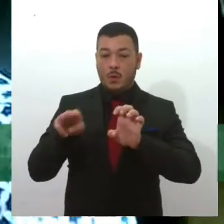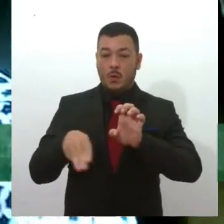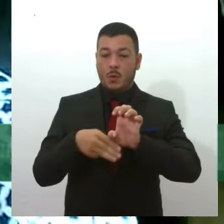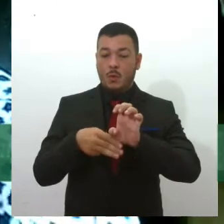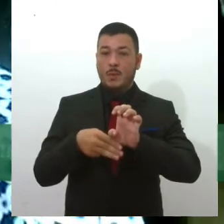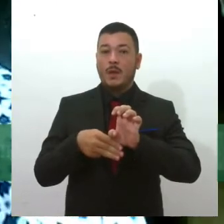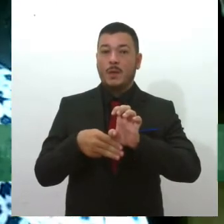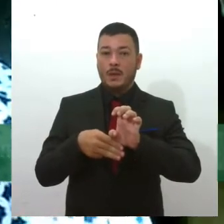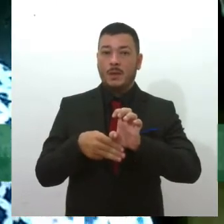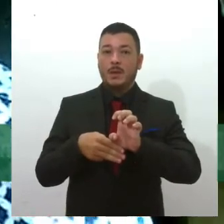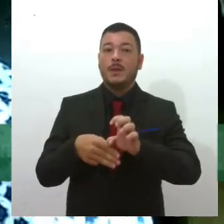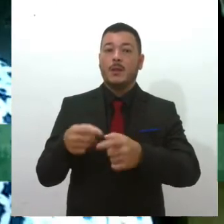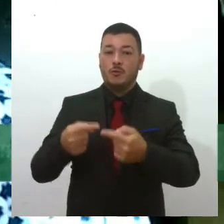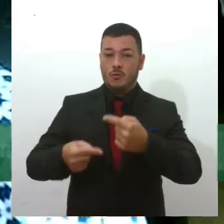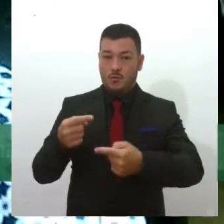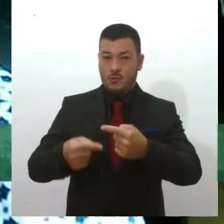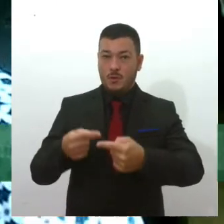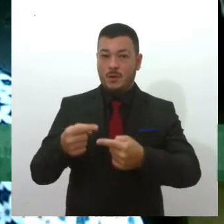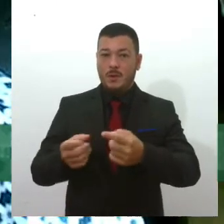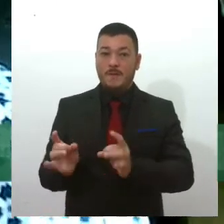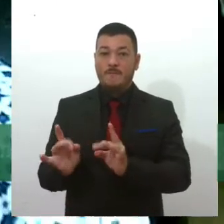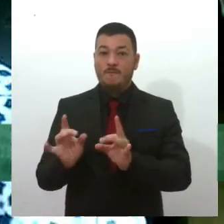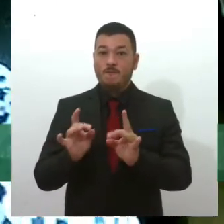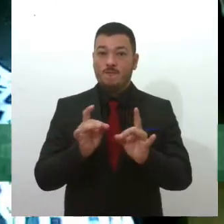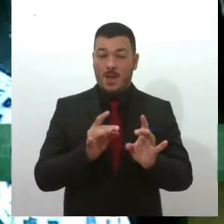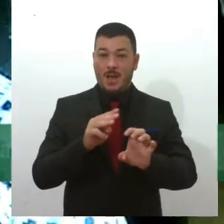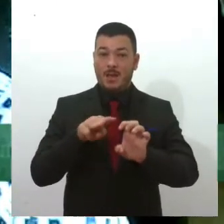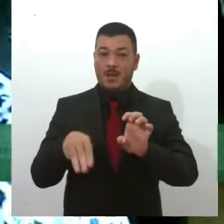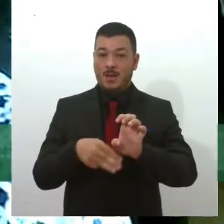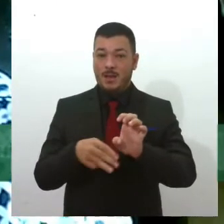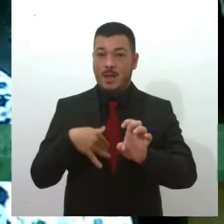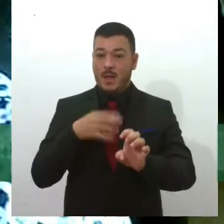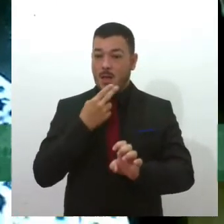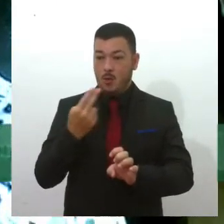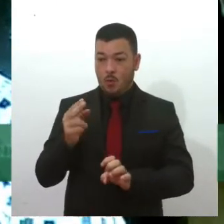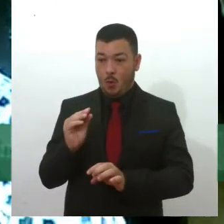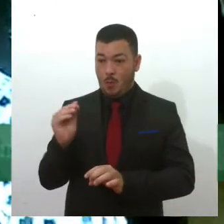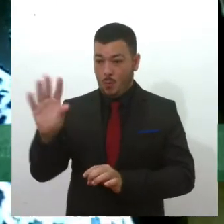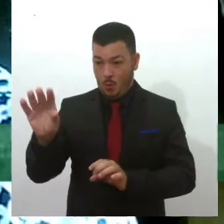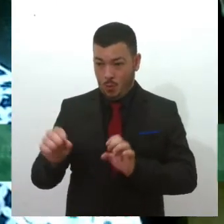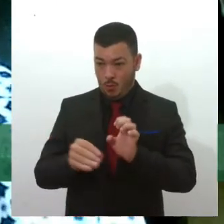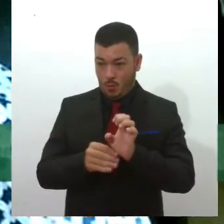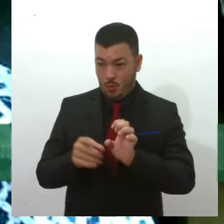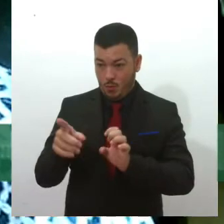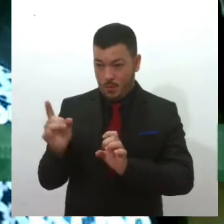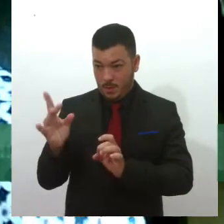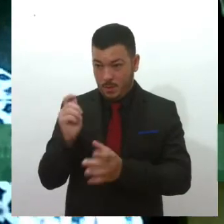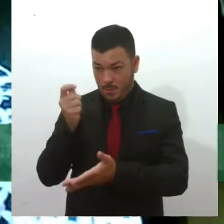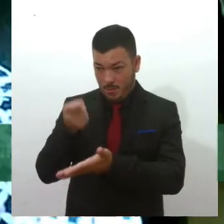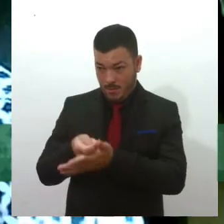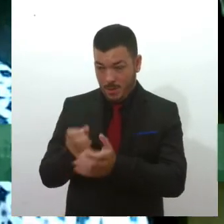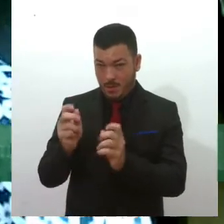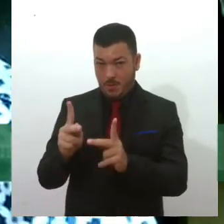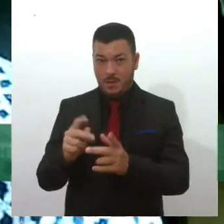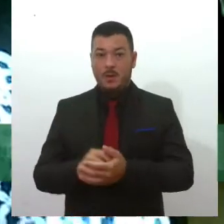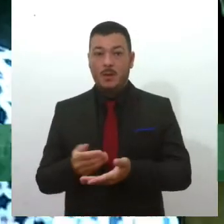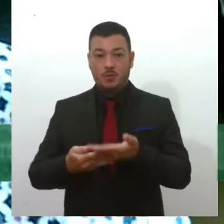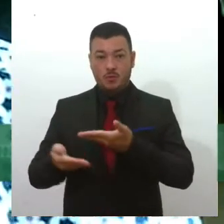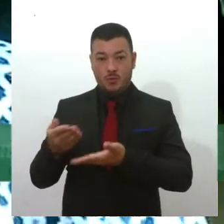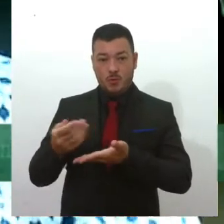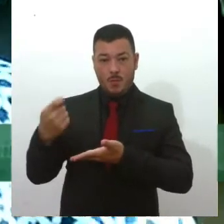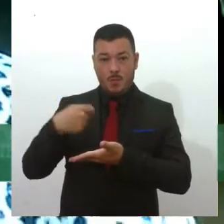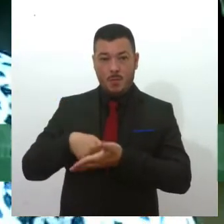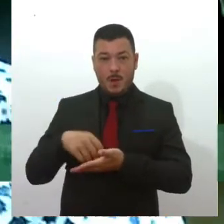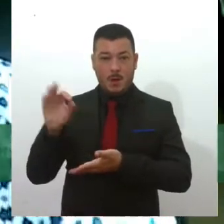parlamentares. Né, venda de emendas parlamentares. Eu dou uma emenda para você, prefeito, não sei o que lá, em troca você me paga um